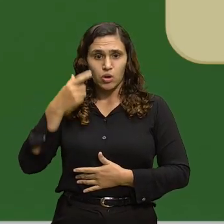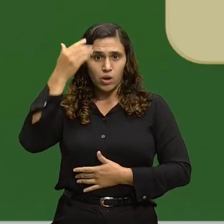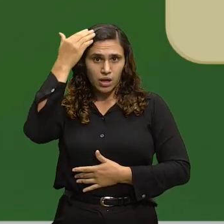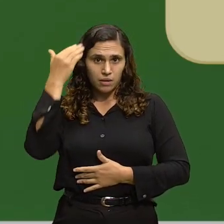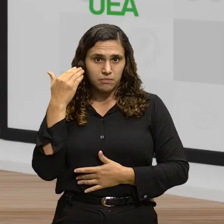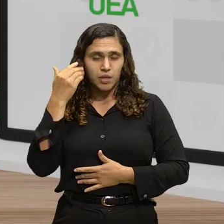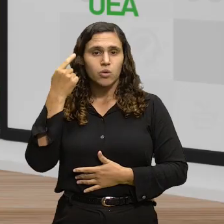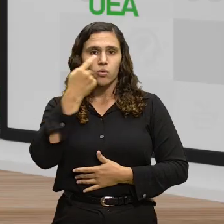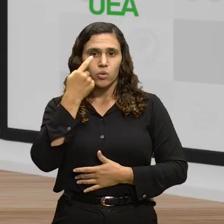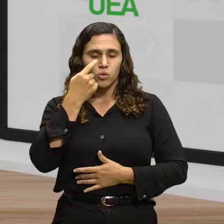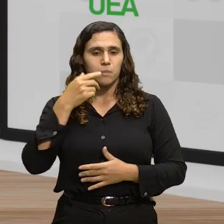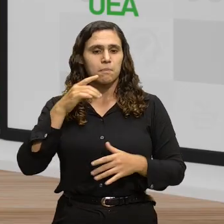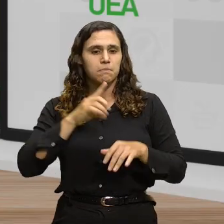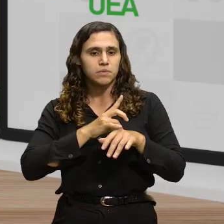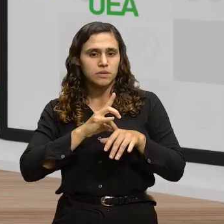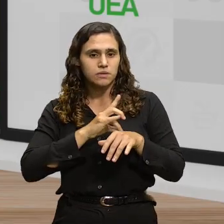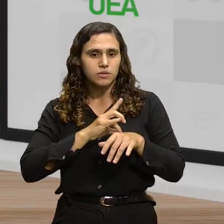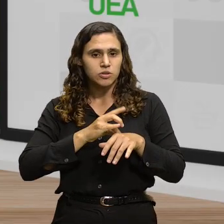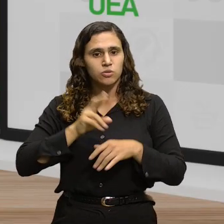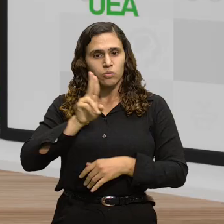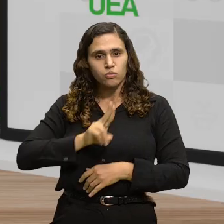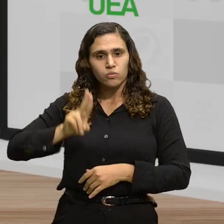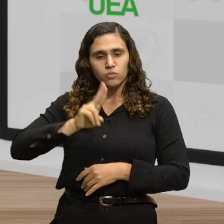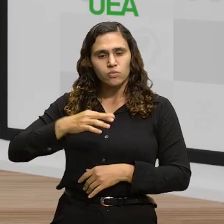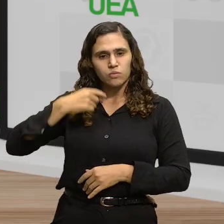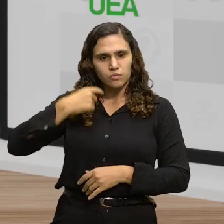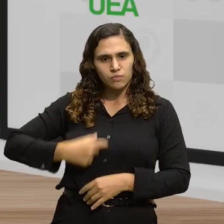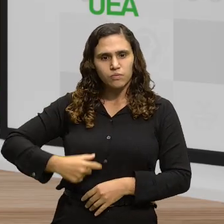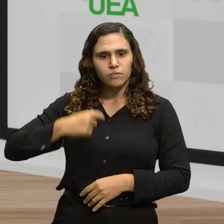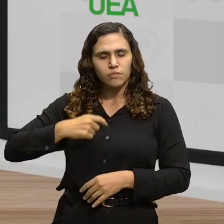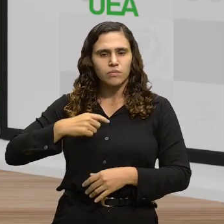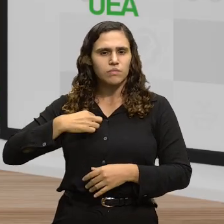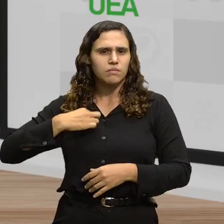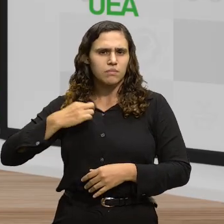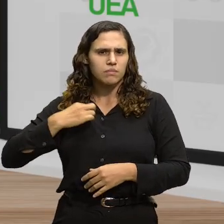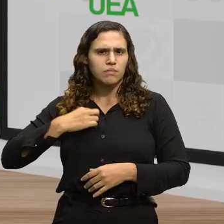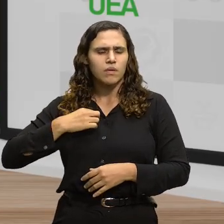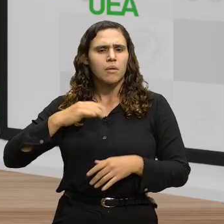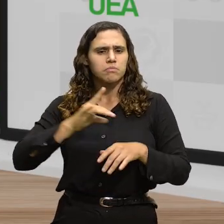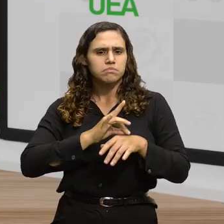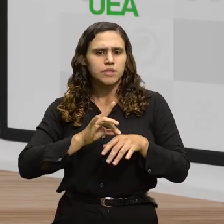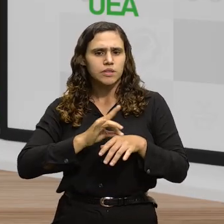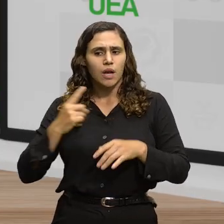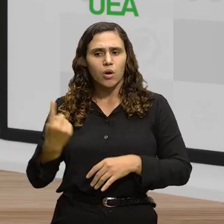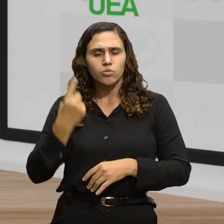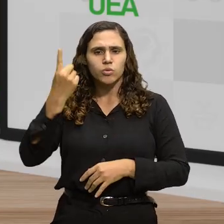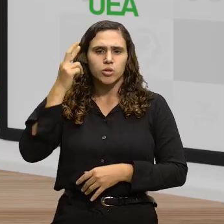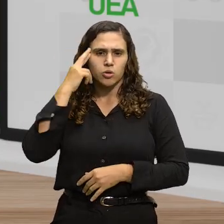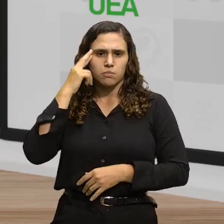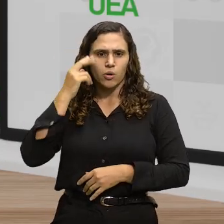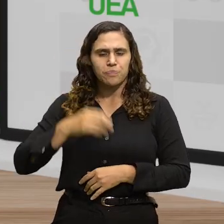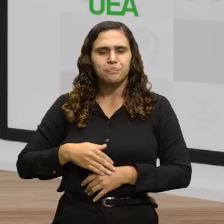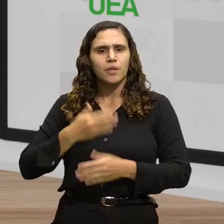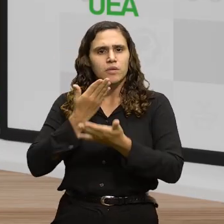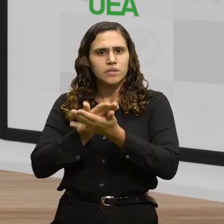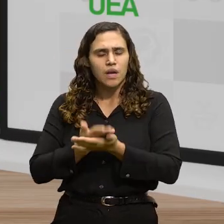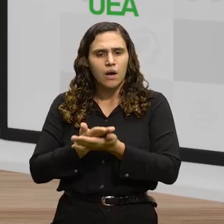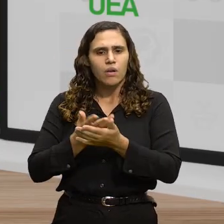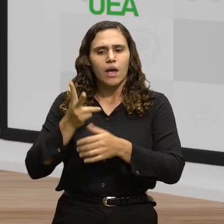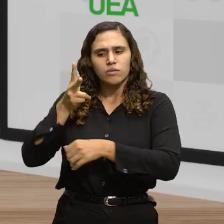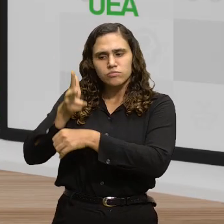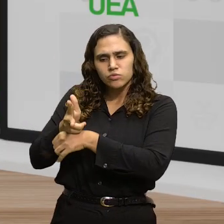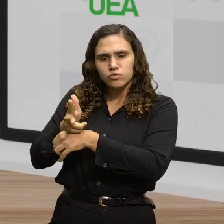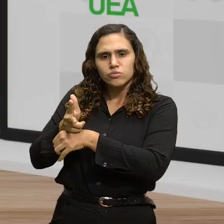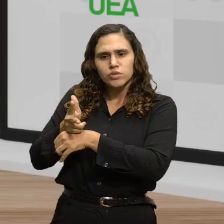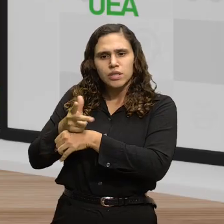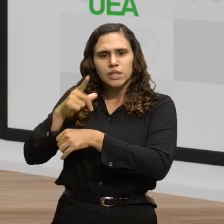estatura mediana. Estou trajando calça jeans e uma camisa preta. Nossa sala de aula é um estúdio de TV e estou ao lado de uma tela